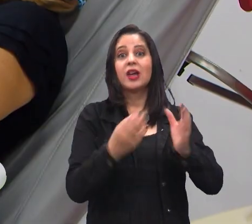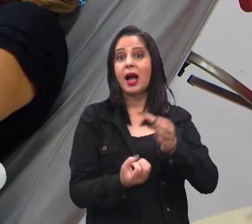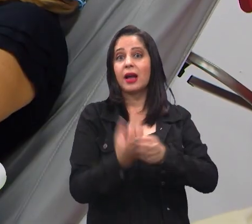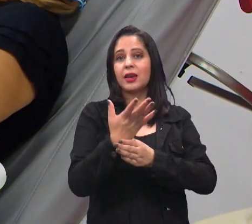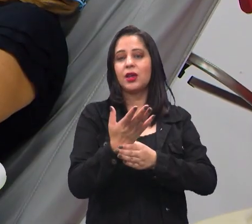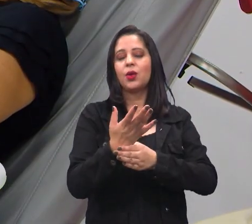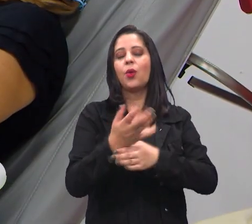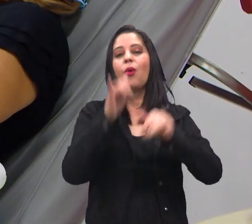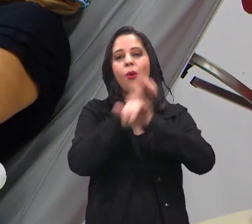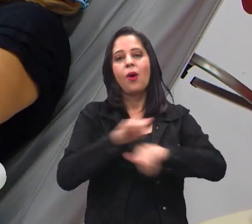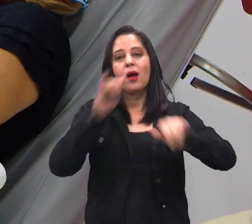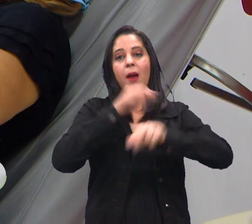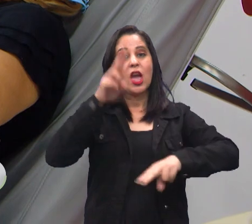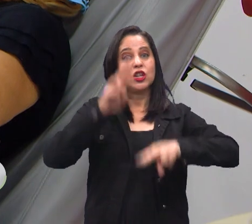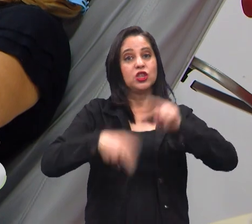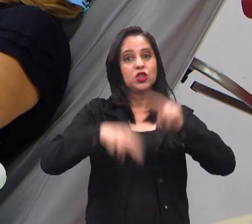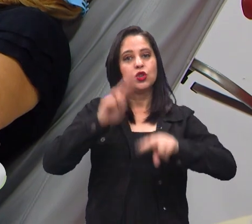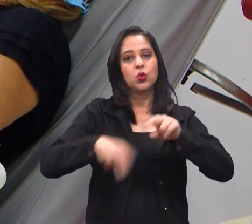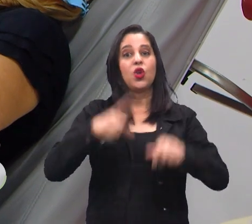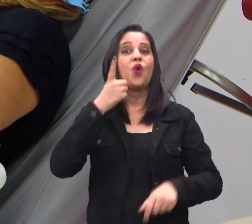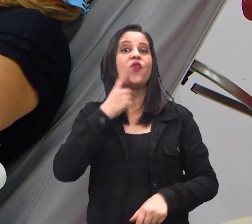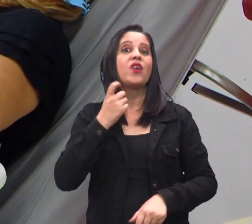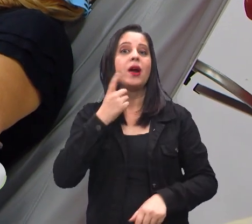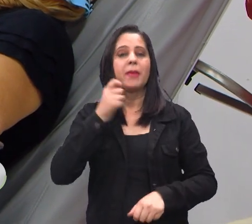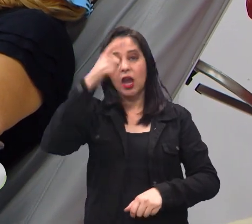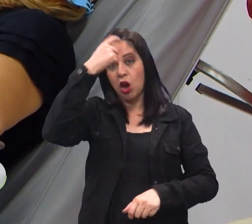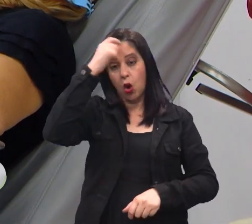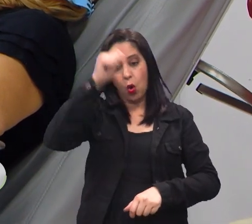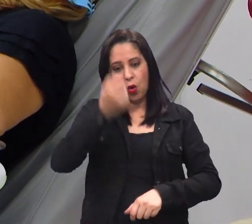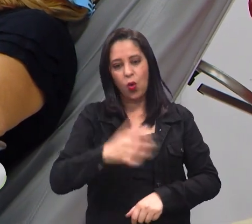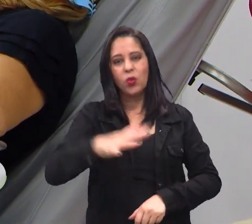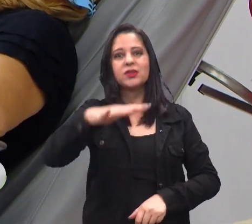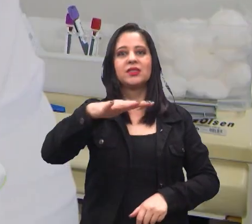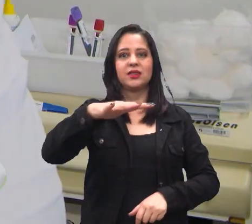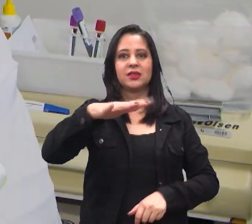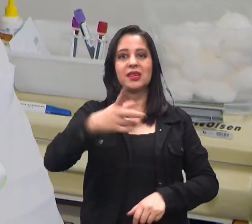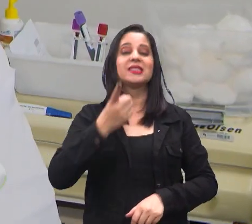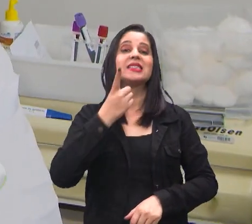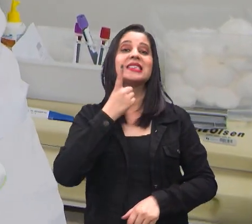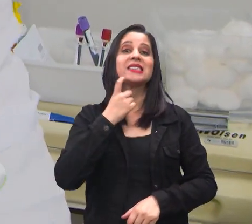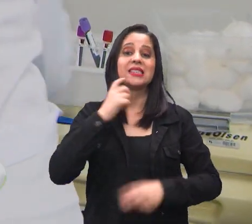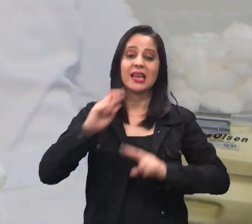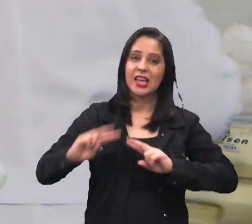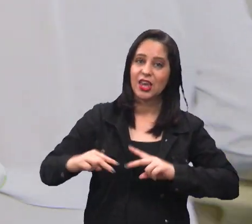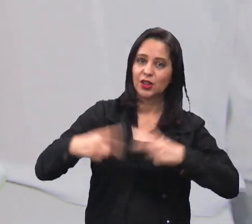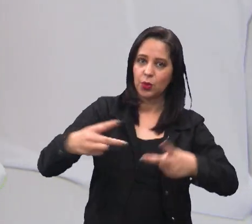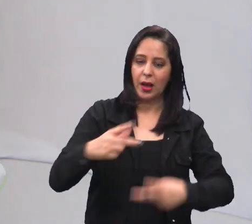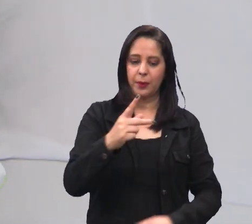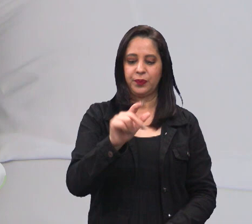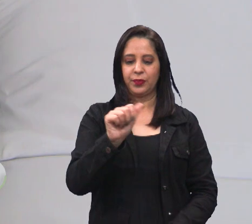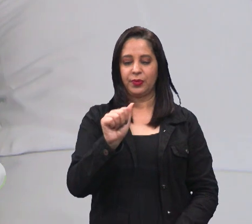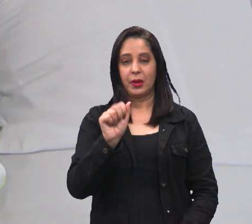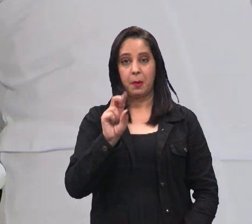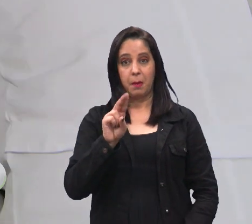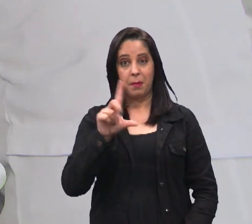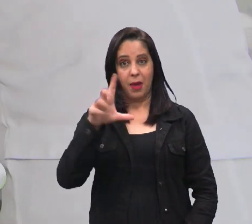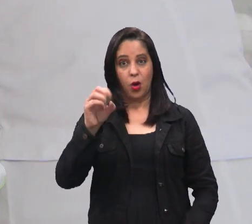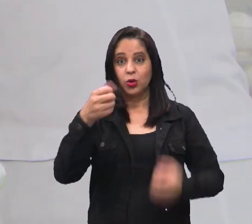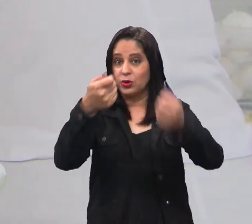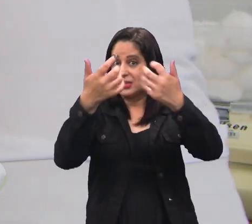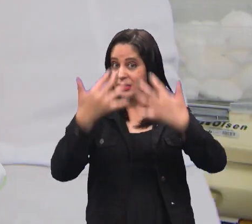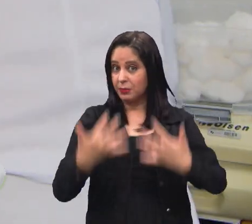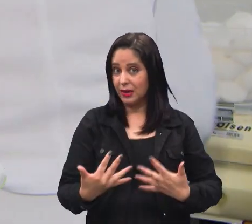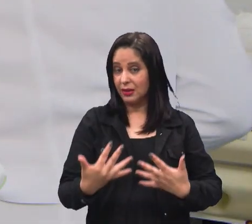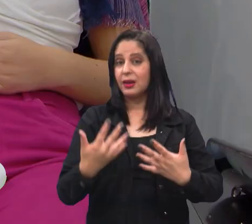que visa conscientizar a população sobre a doação de sangue. O Paulo explica que o mês foi escolhido porque, devido